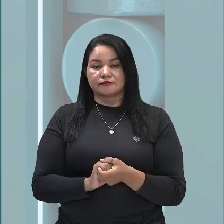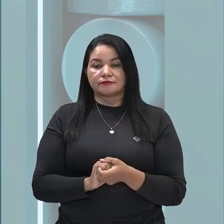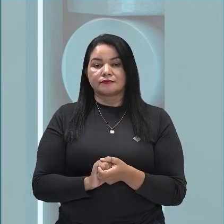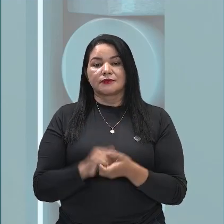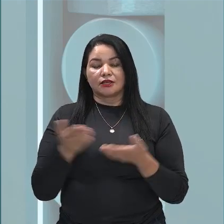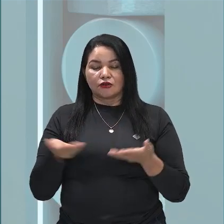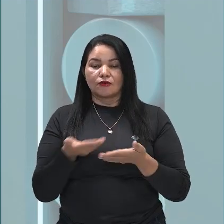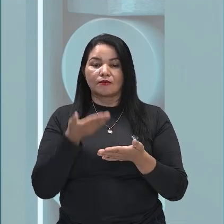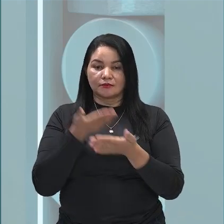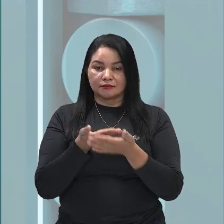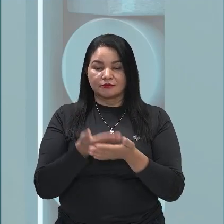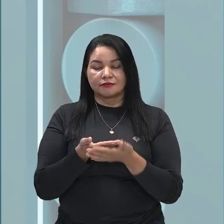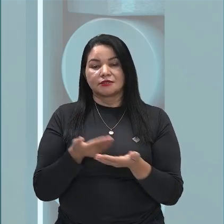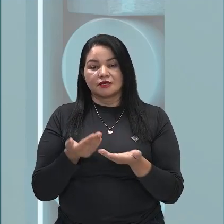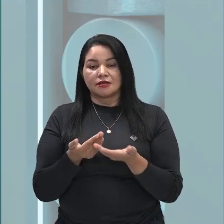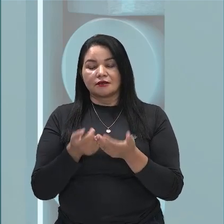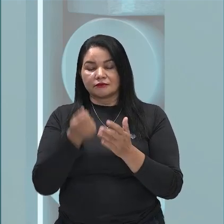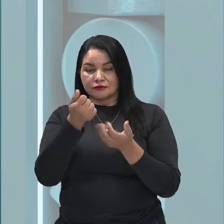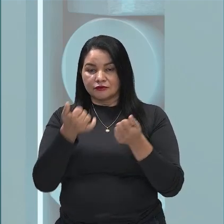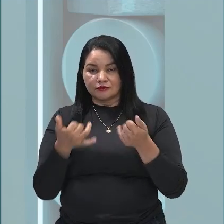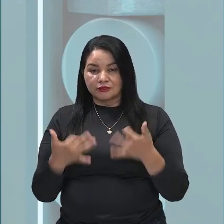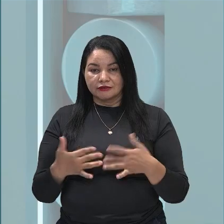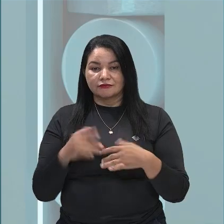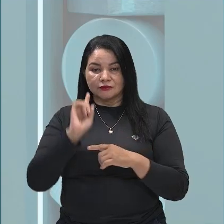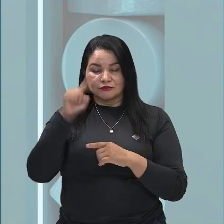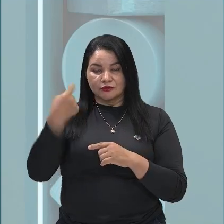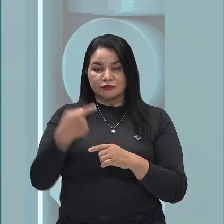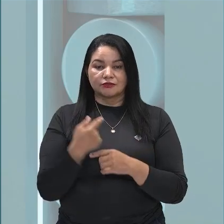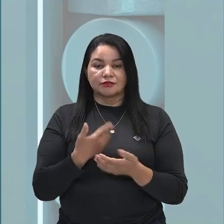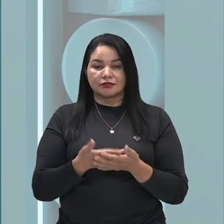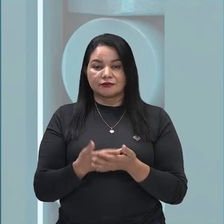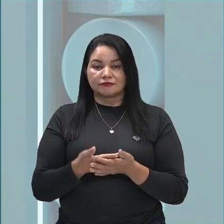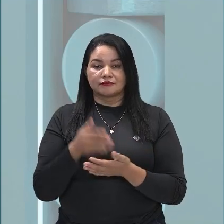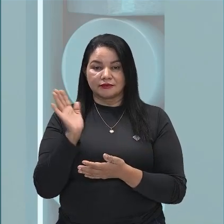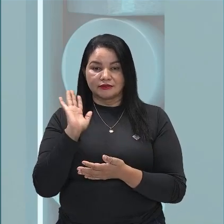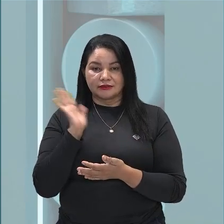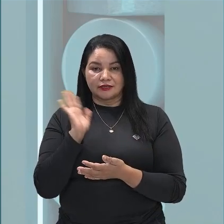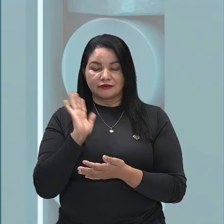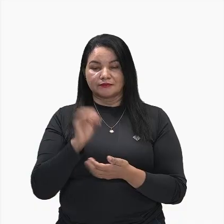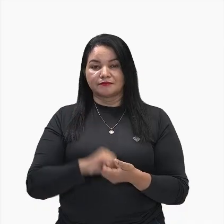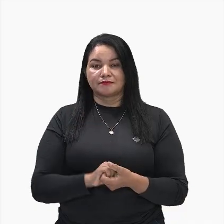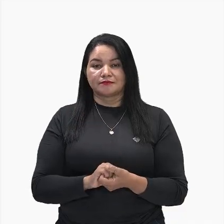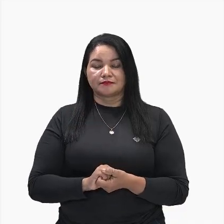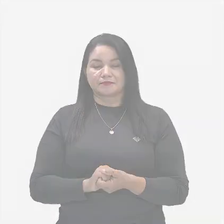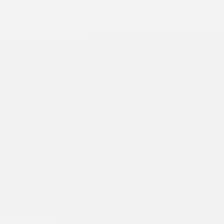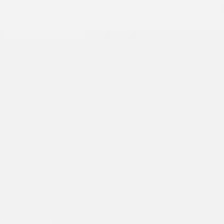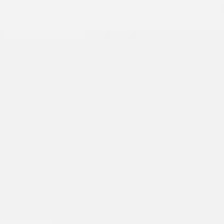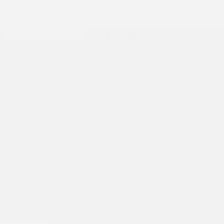conteúdo dessa nossa aula e nos vemos em uma próxima classe. Hasta luego!